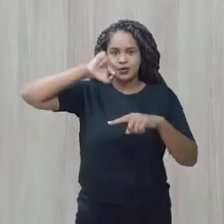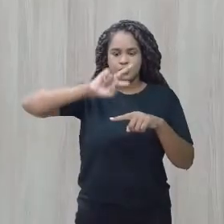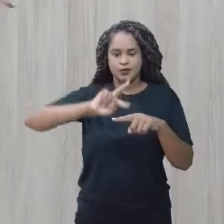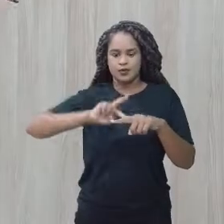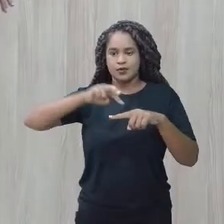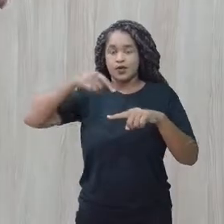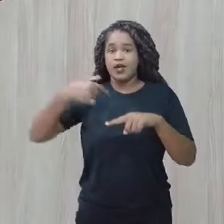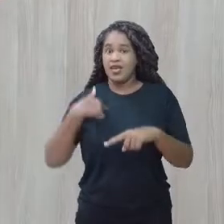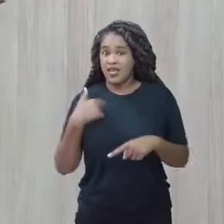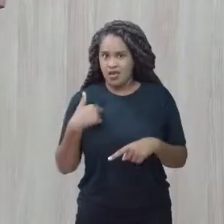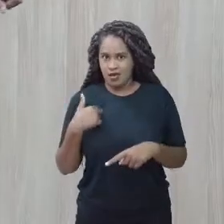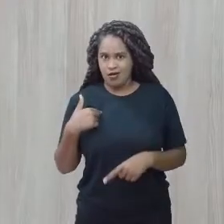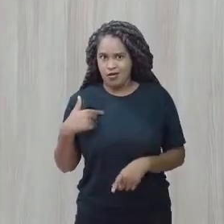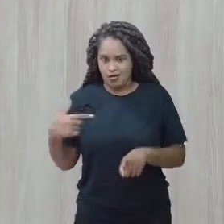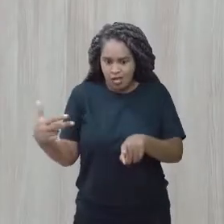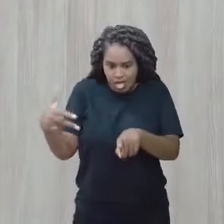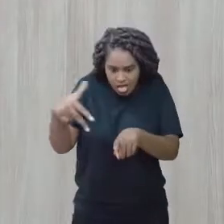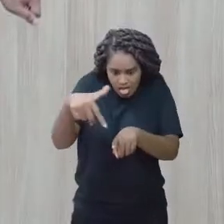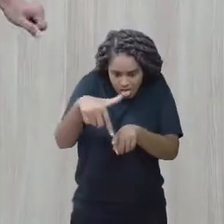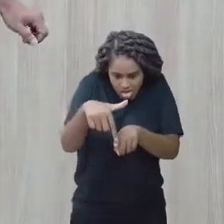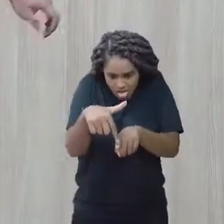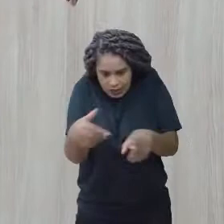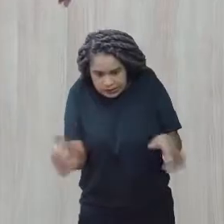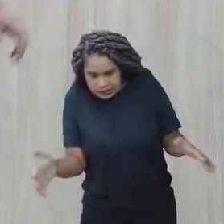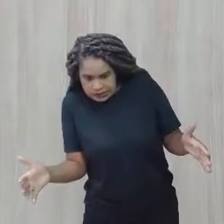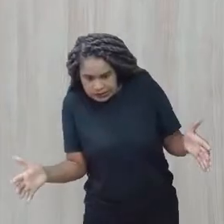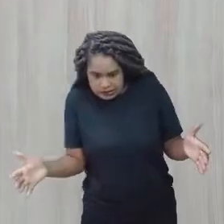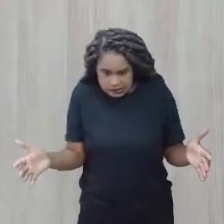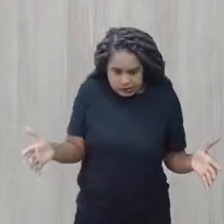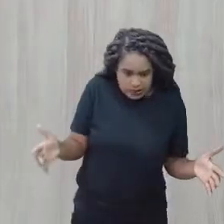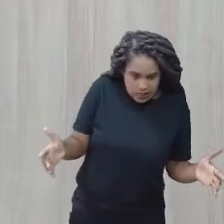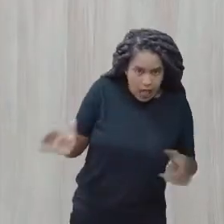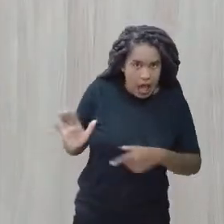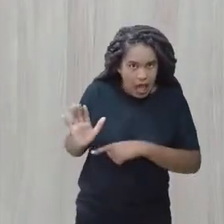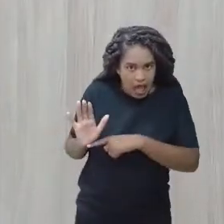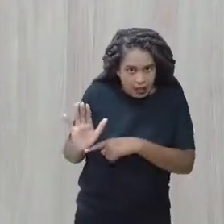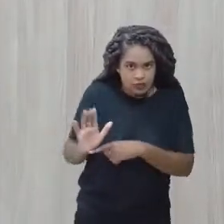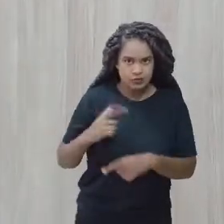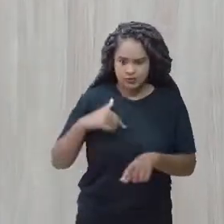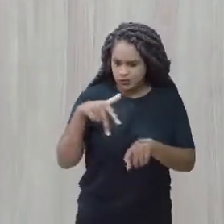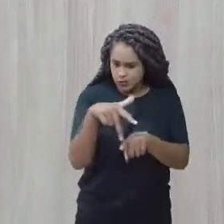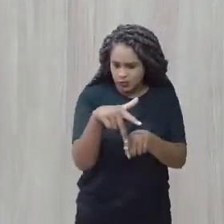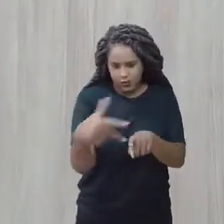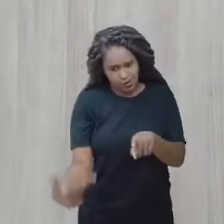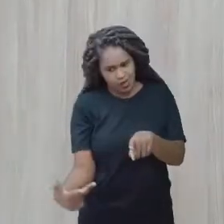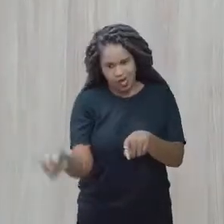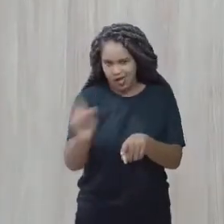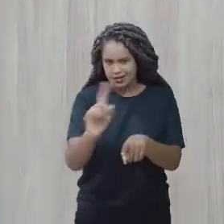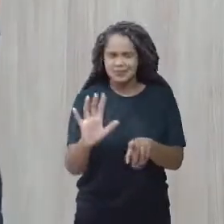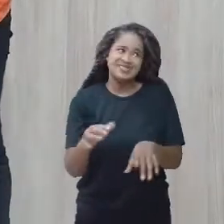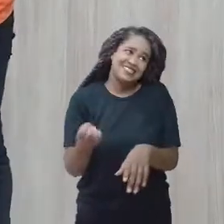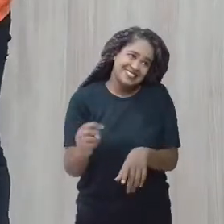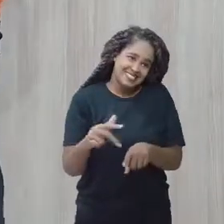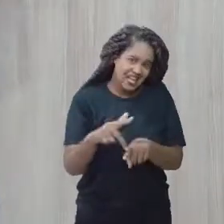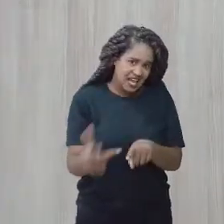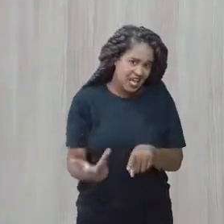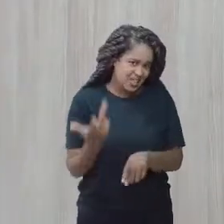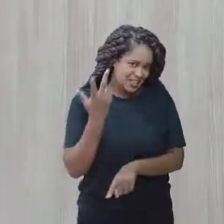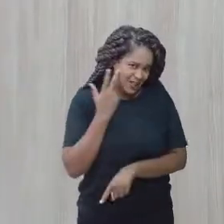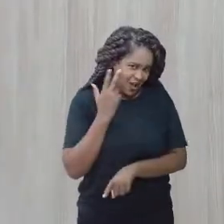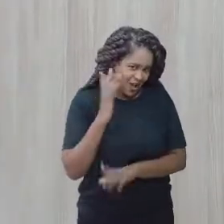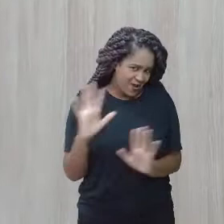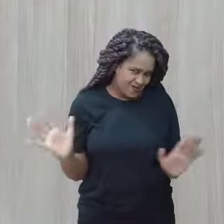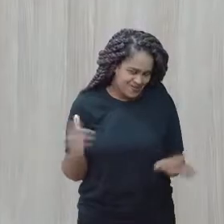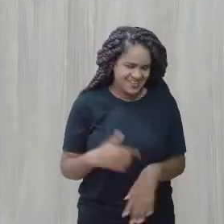eu vou assim, ó. Com a ajuda de alguém, eu consigo lá passar, a gente não cai, quer dizer, se cair tá tudo bem também. Não vou dizer que não cai porque